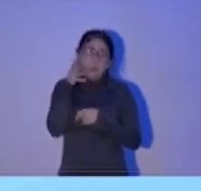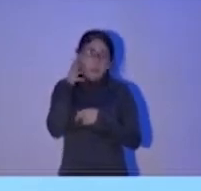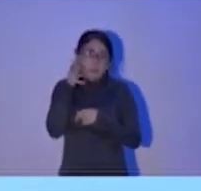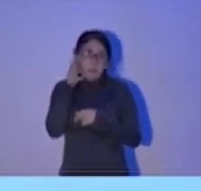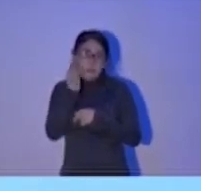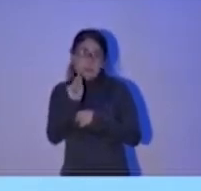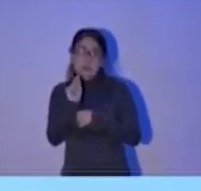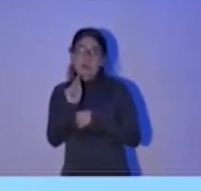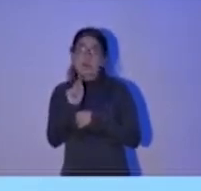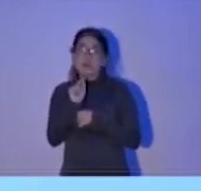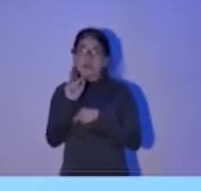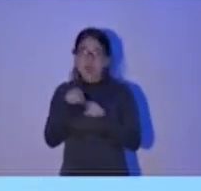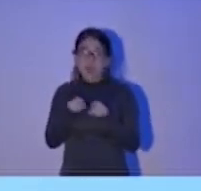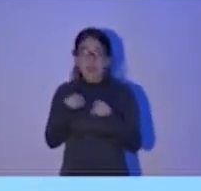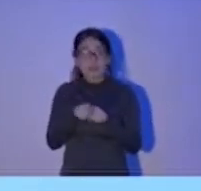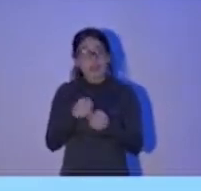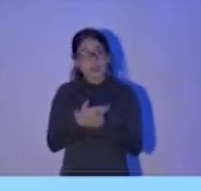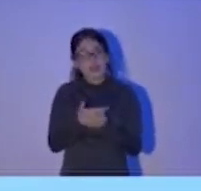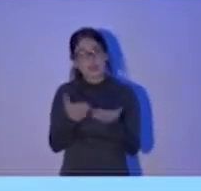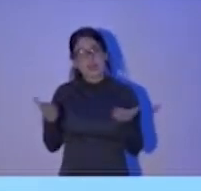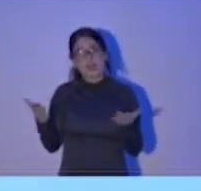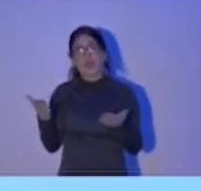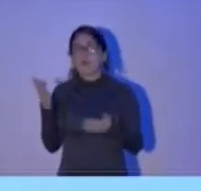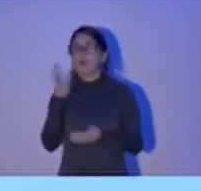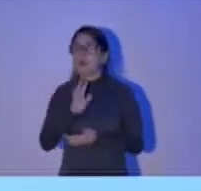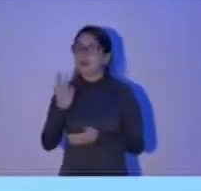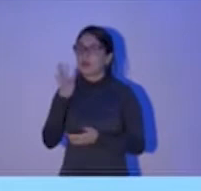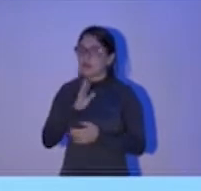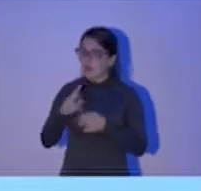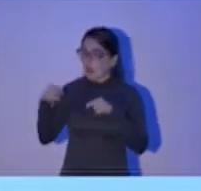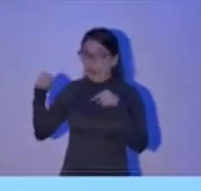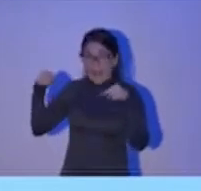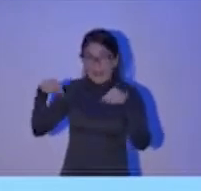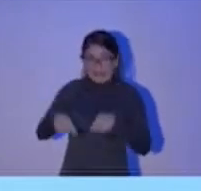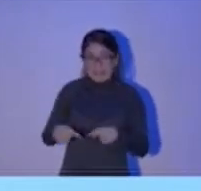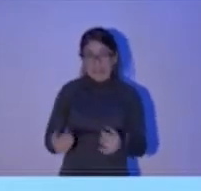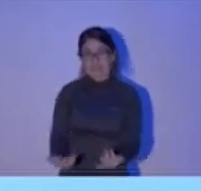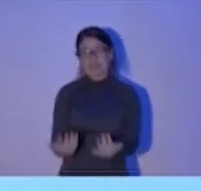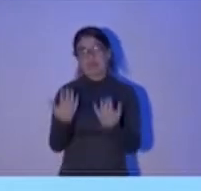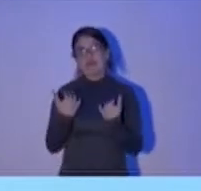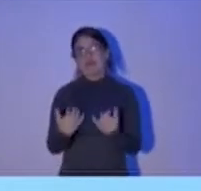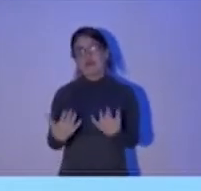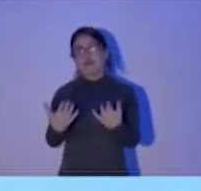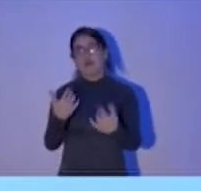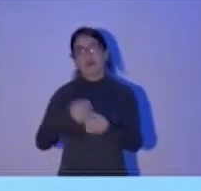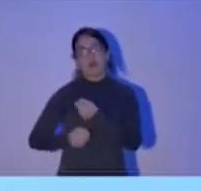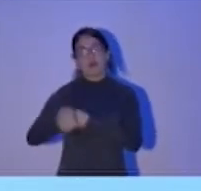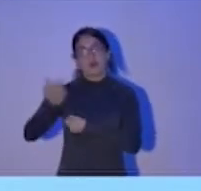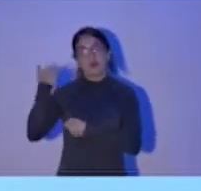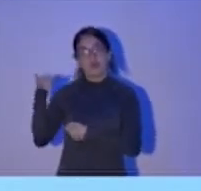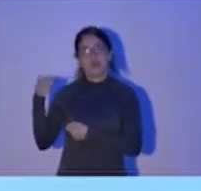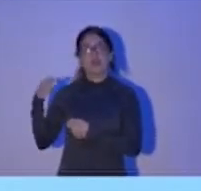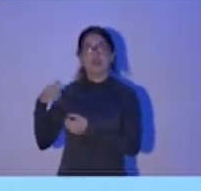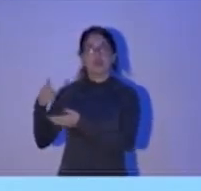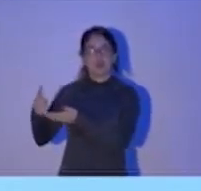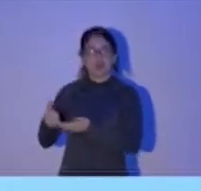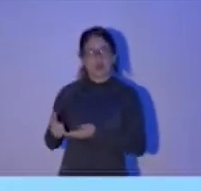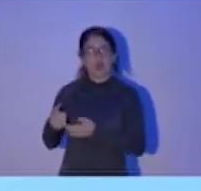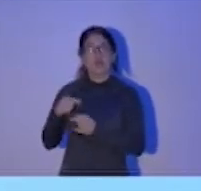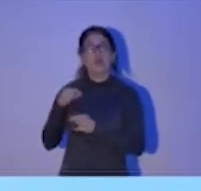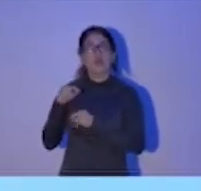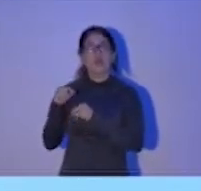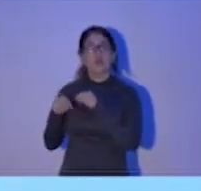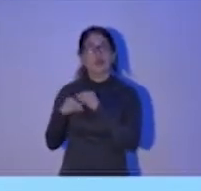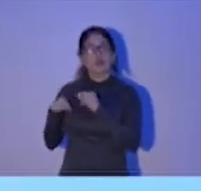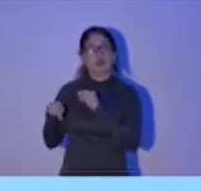vocês que, para a gente, é muito legal poder trazer essa discussão aqui para esse encontro. Ano passado, a gente trouxe o ministro da Educação, Rocieli, que